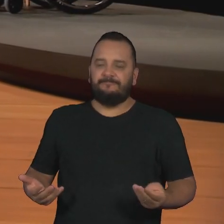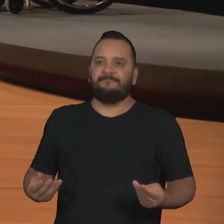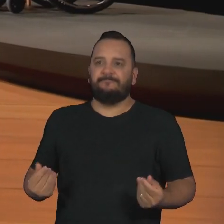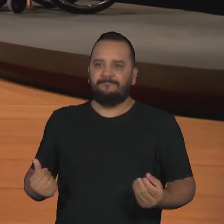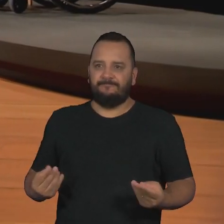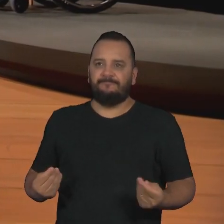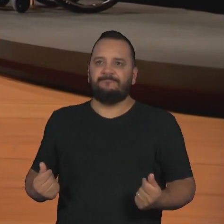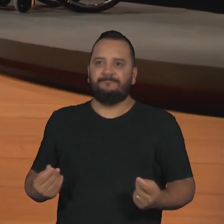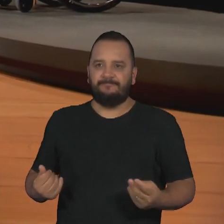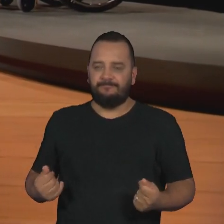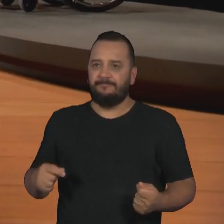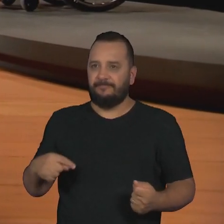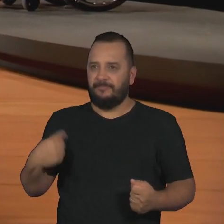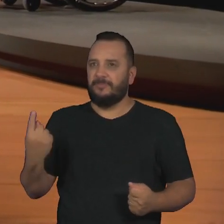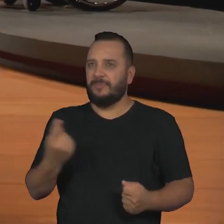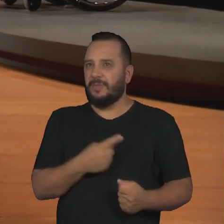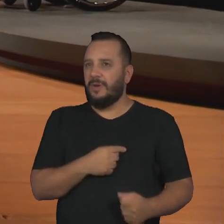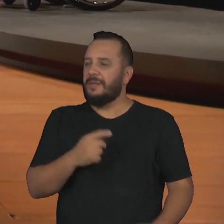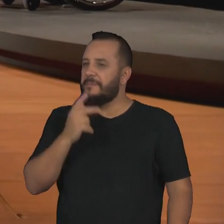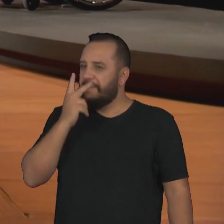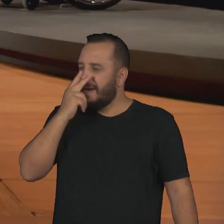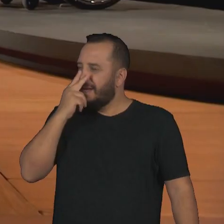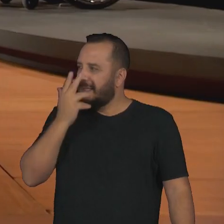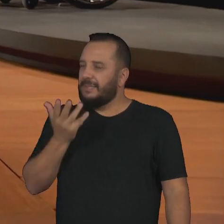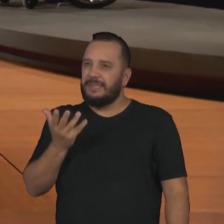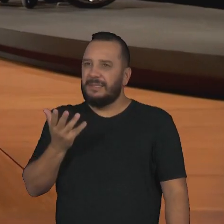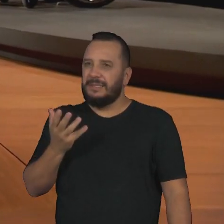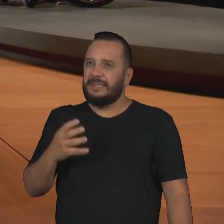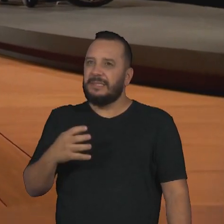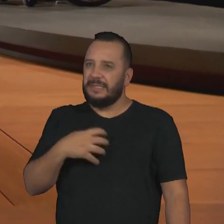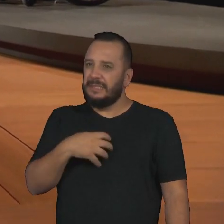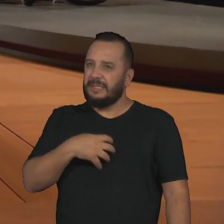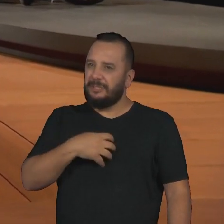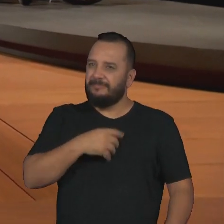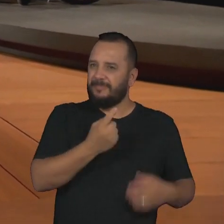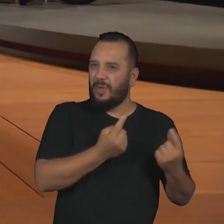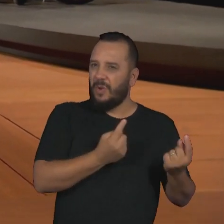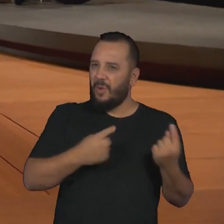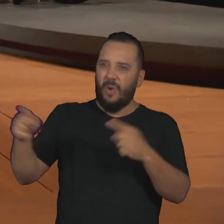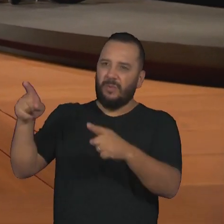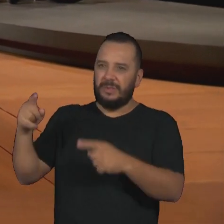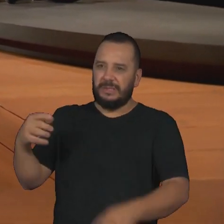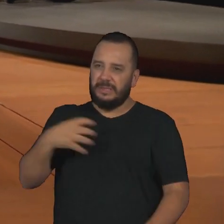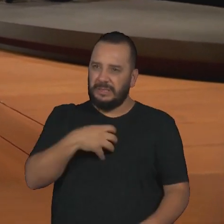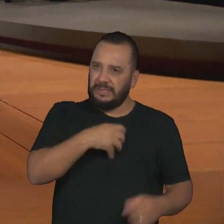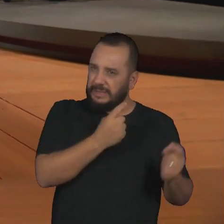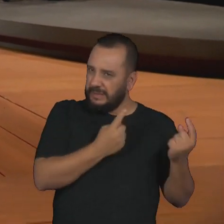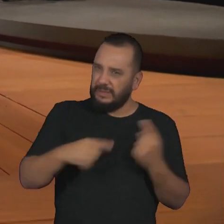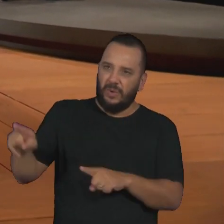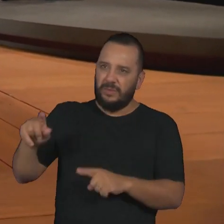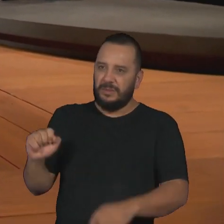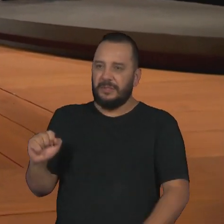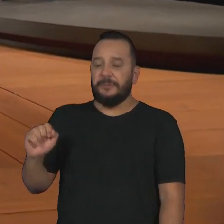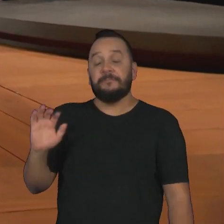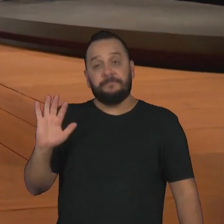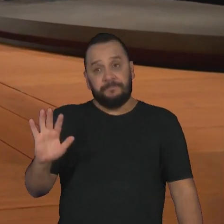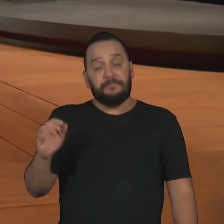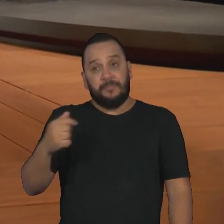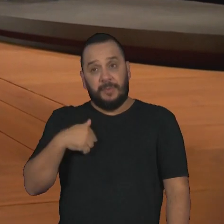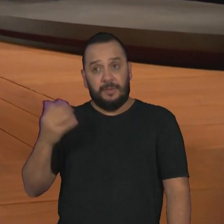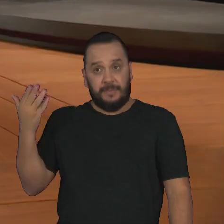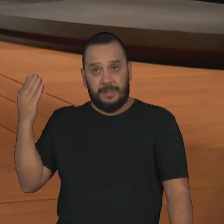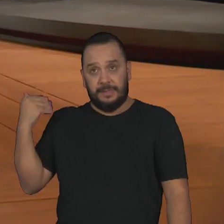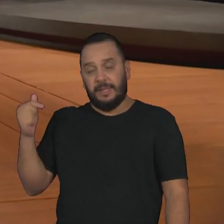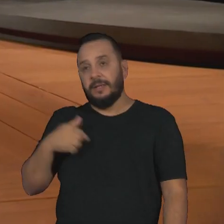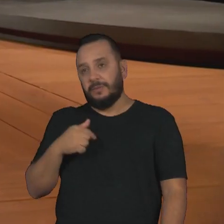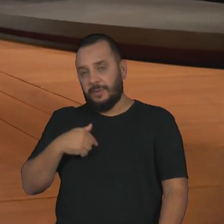que, de uma certa forma, nós reagimos. Nesse momento, eu participava da União Paulista